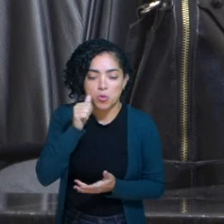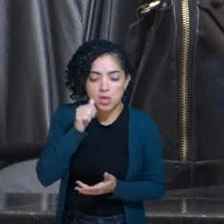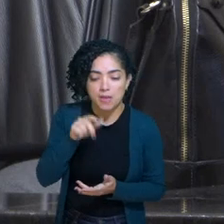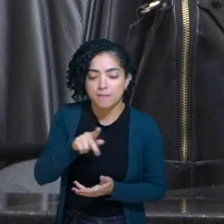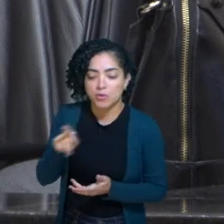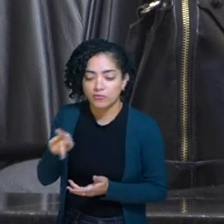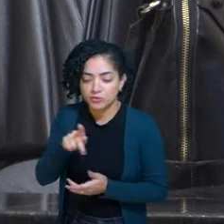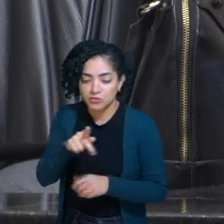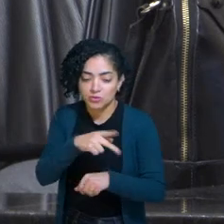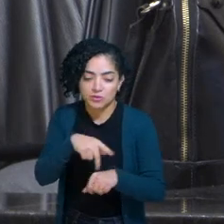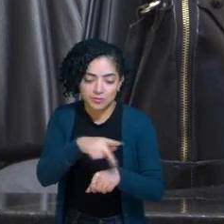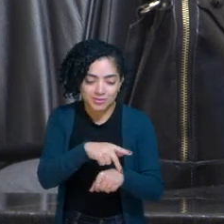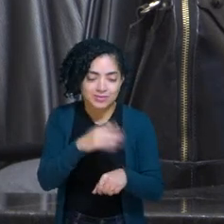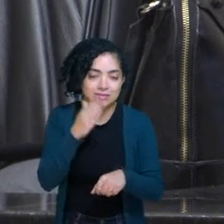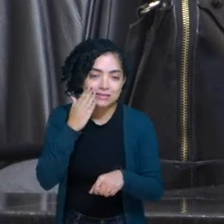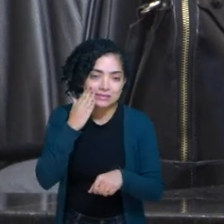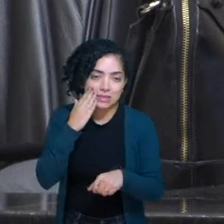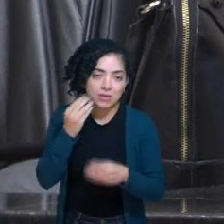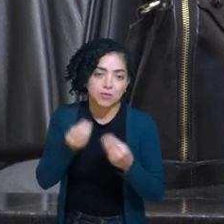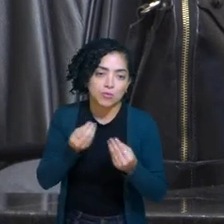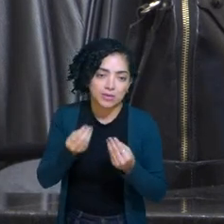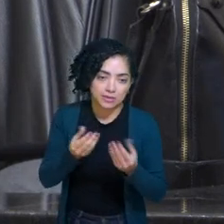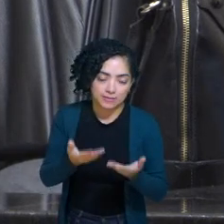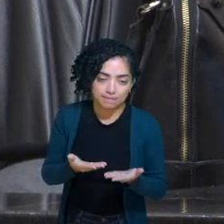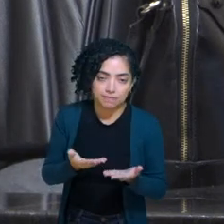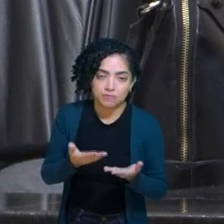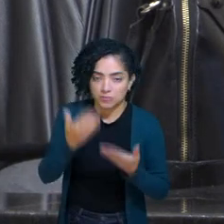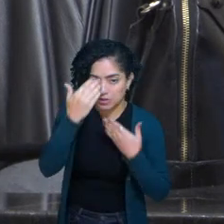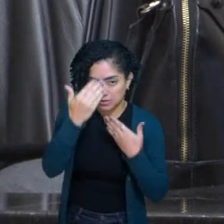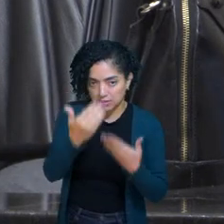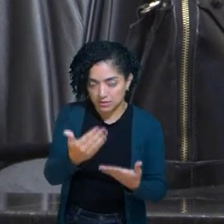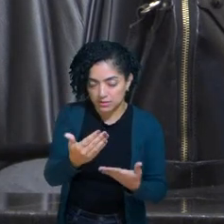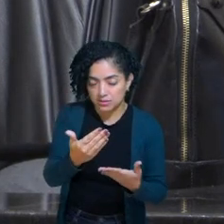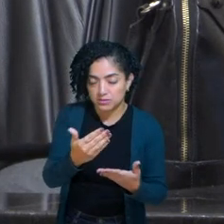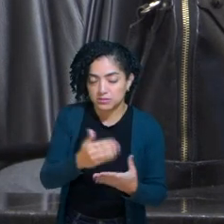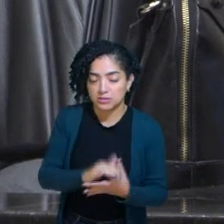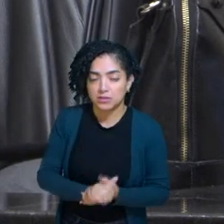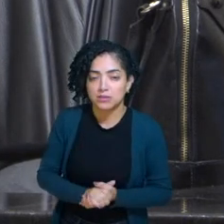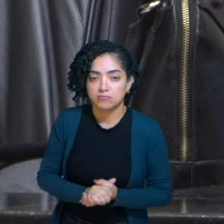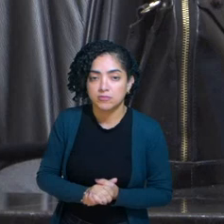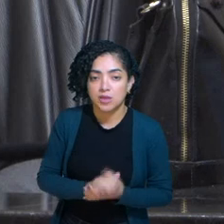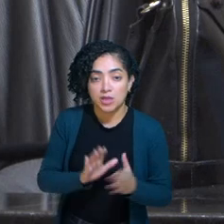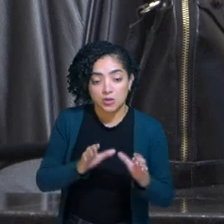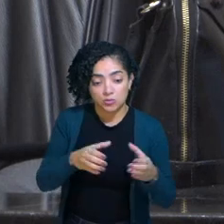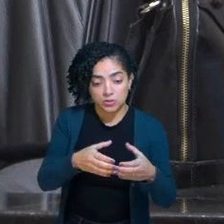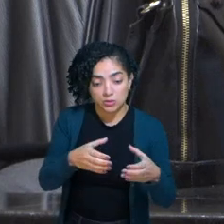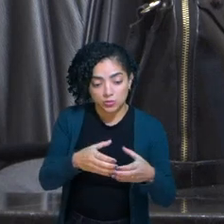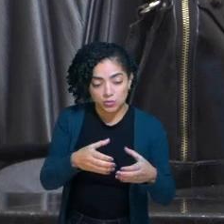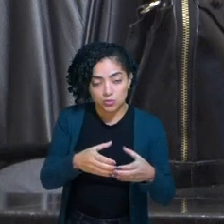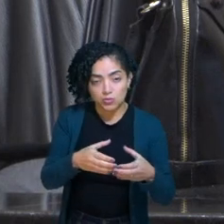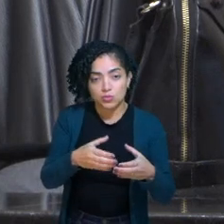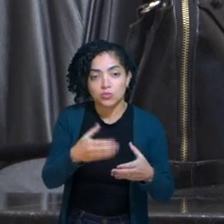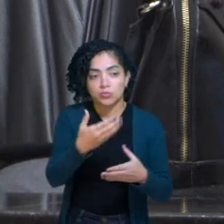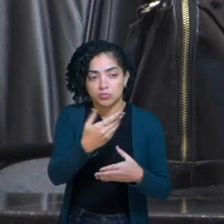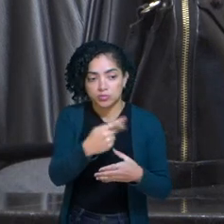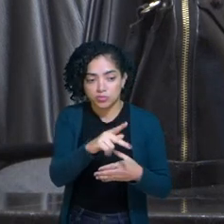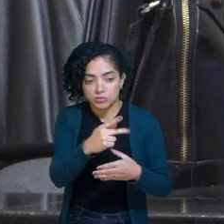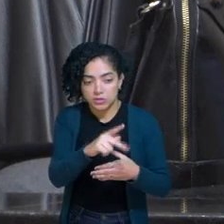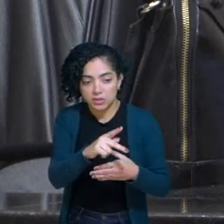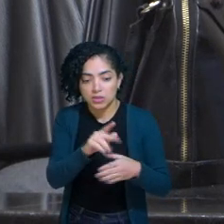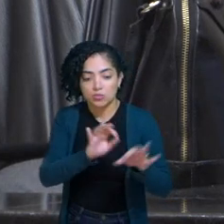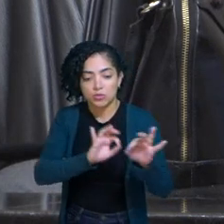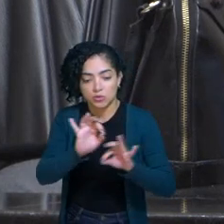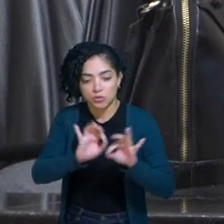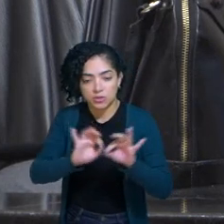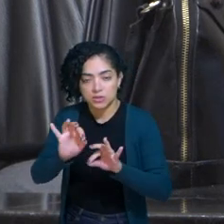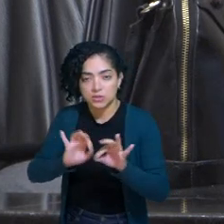nosso país né e eu quero também agradecer toda a sua o seu gabinete nessa organização de me trazer de